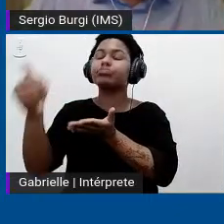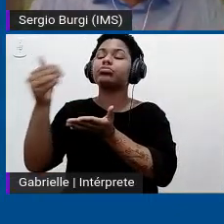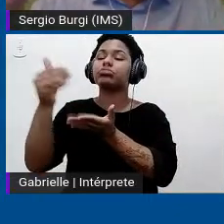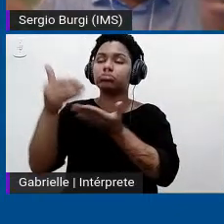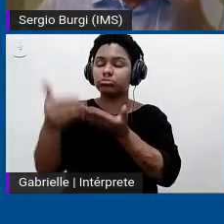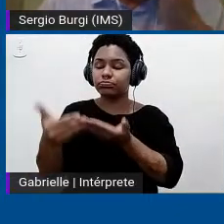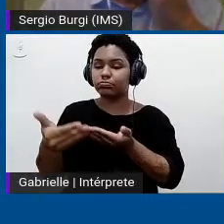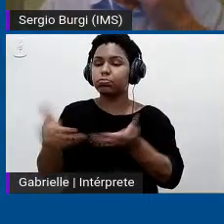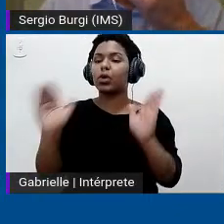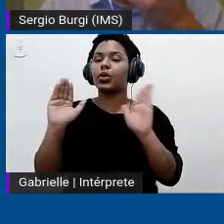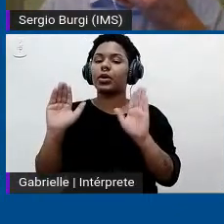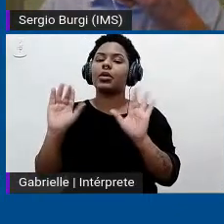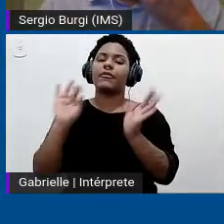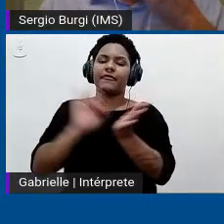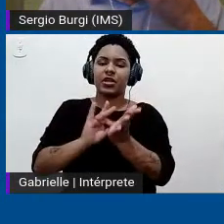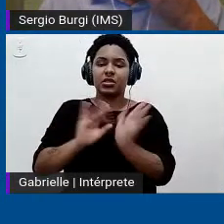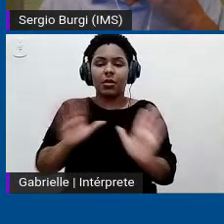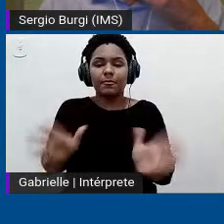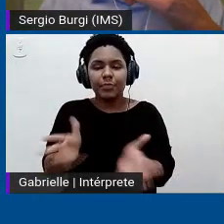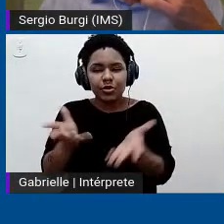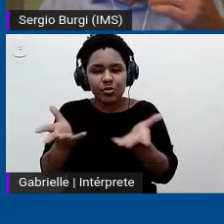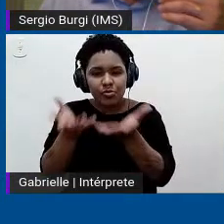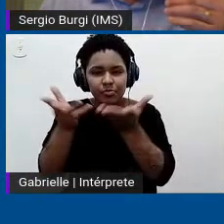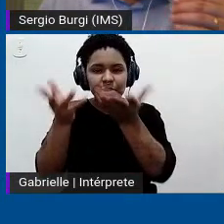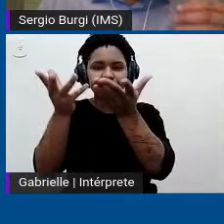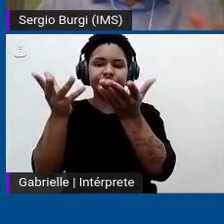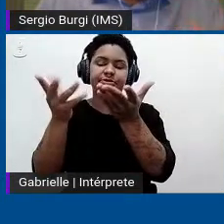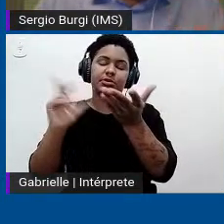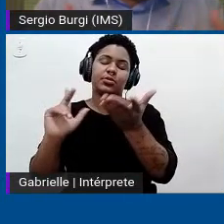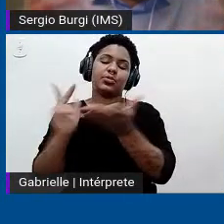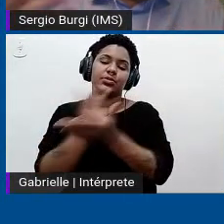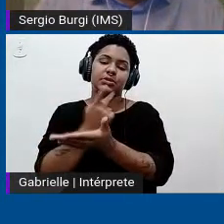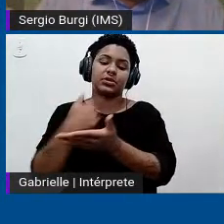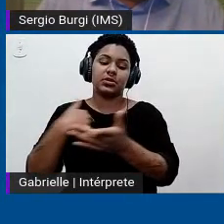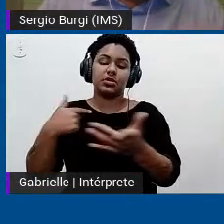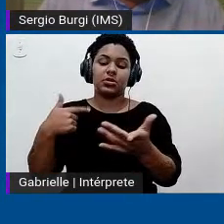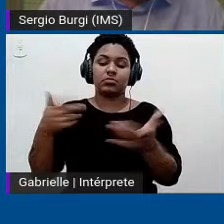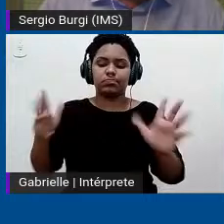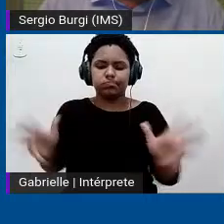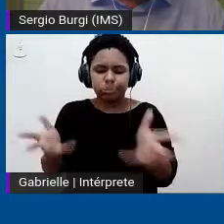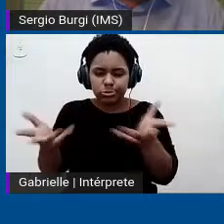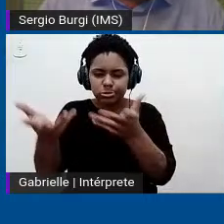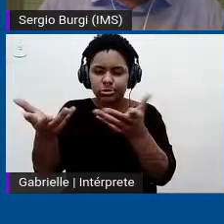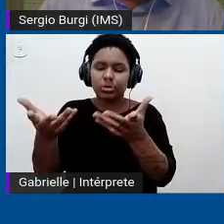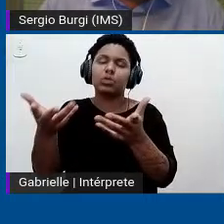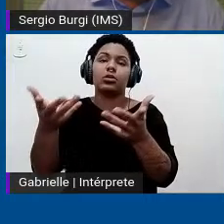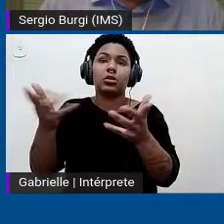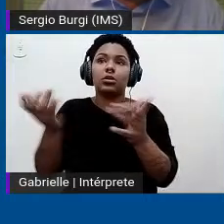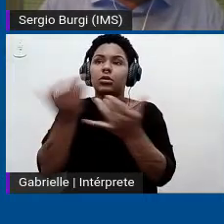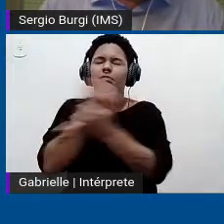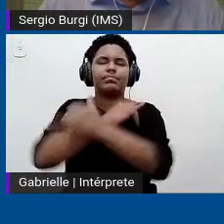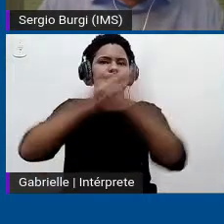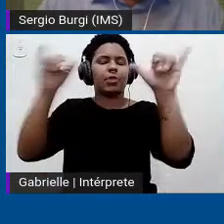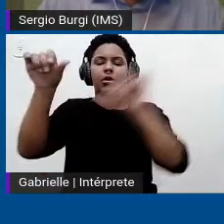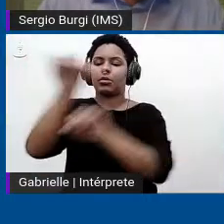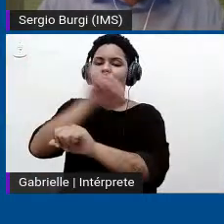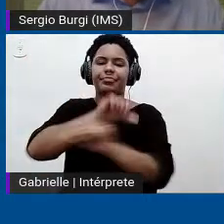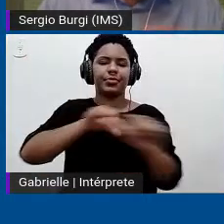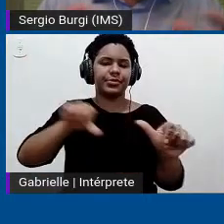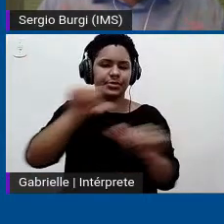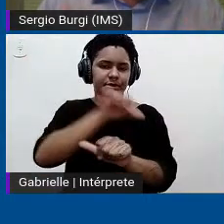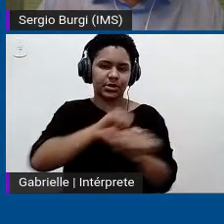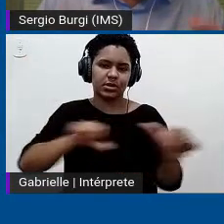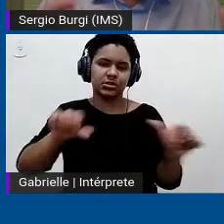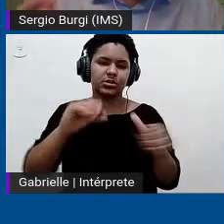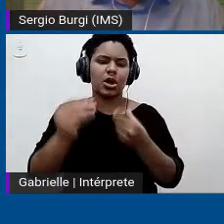efetivamente promover, né, quer dizer, uma mudança radical na forma como a gente lida